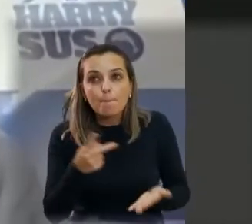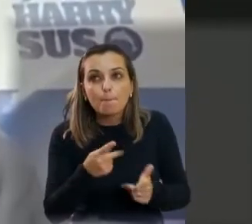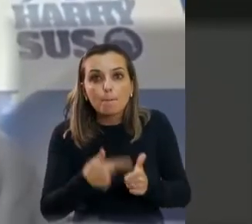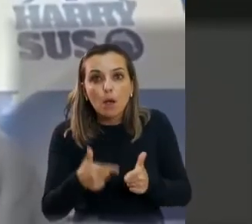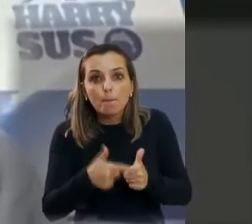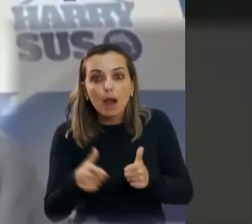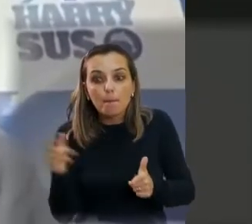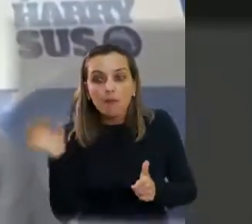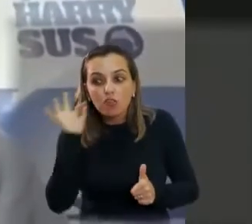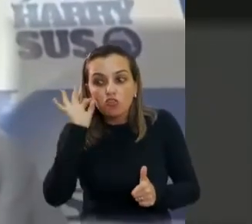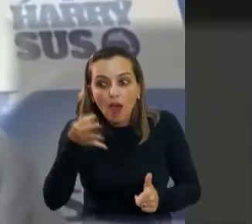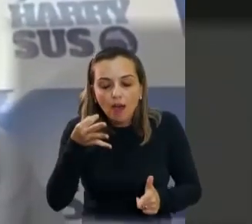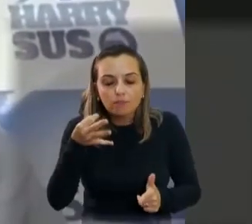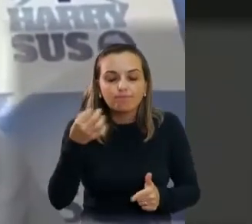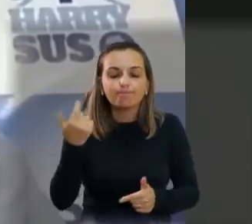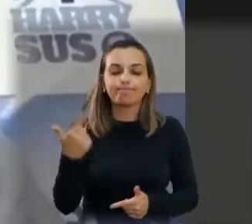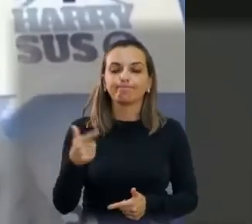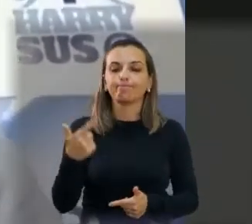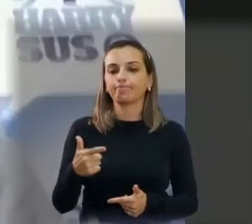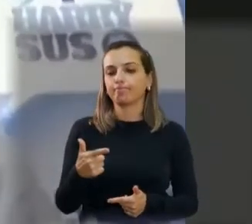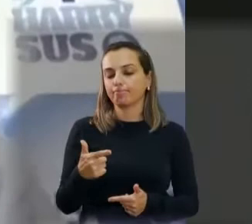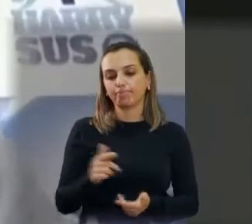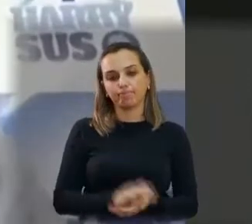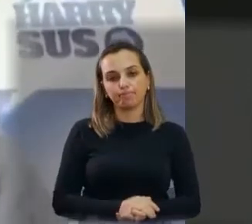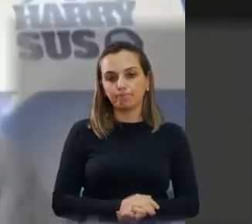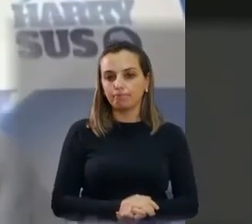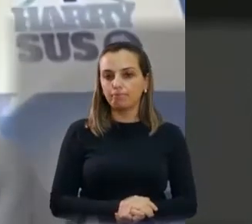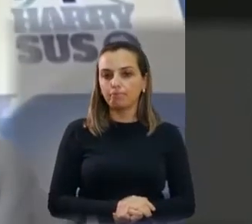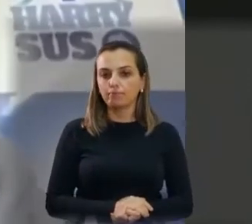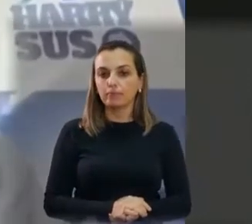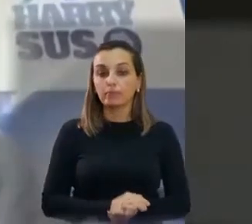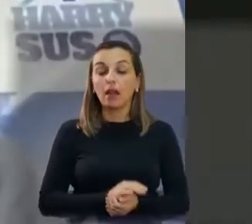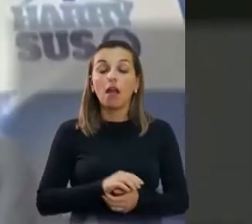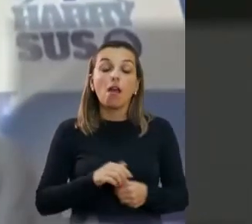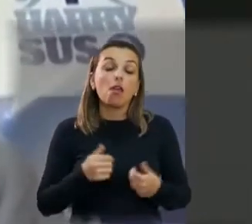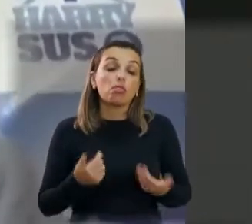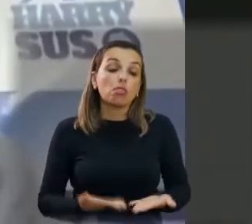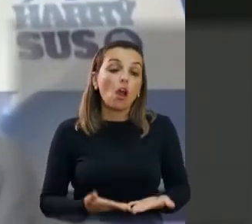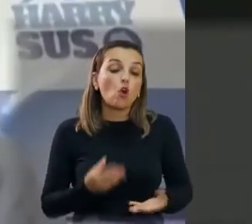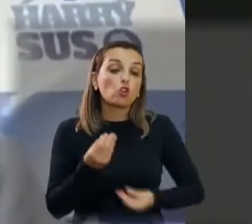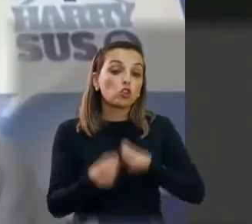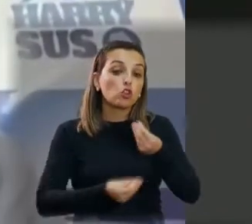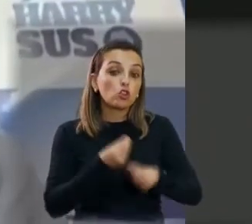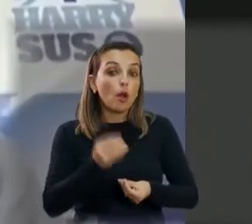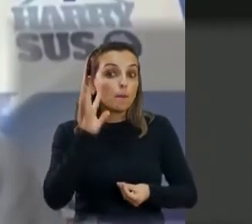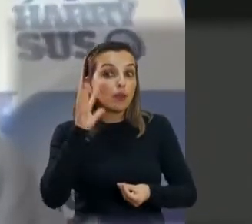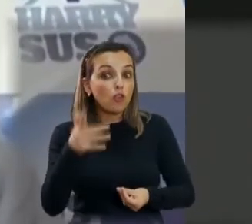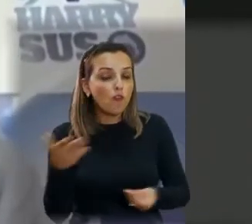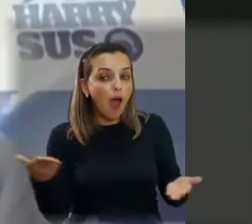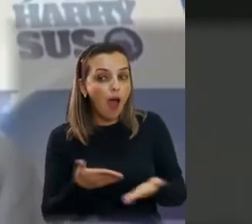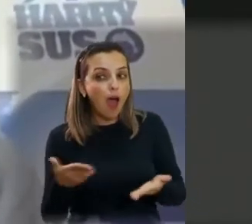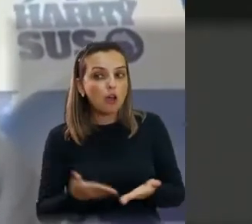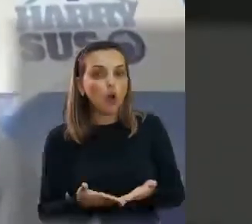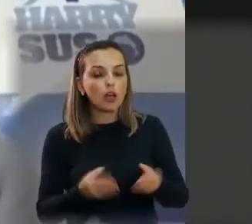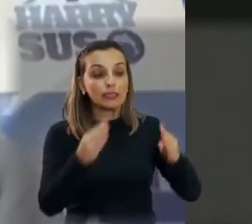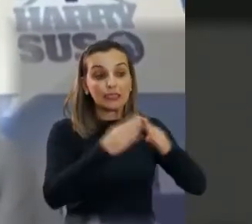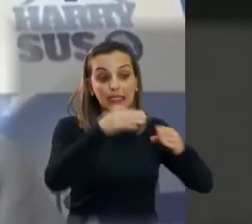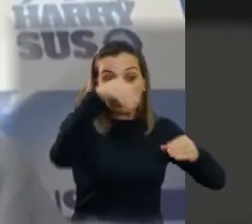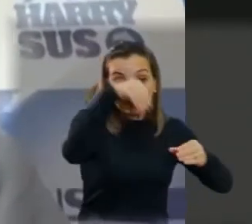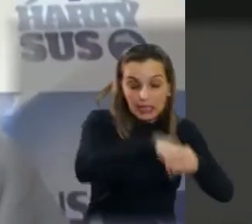efetiva. Então, qual é a solução? Usar a máscara, ficar em